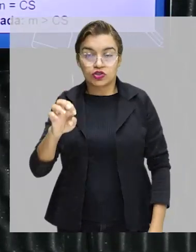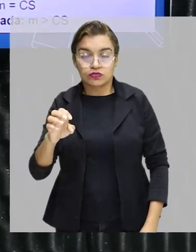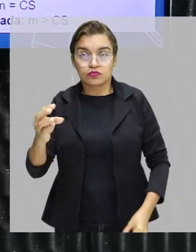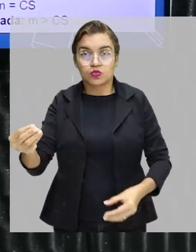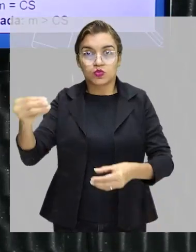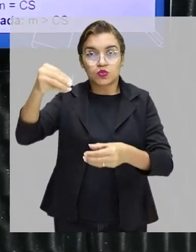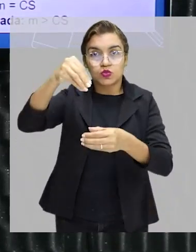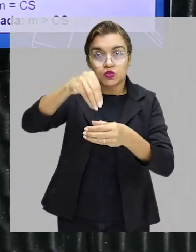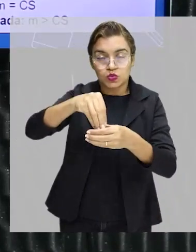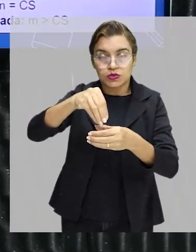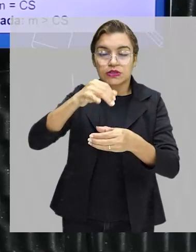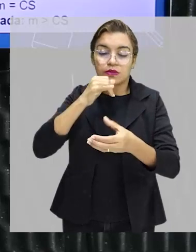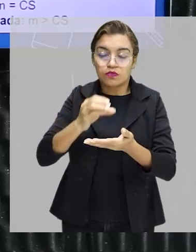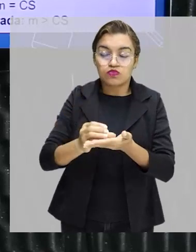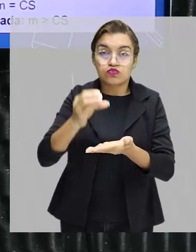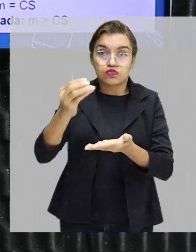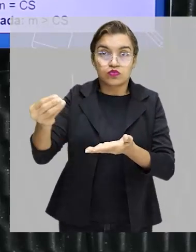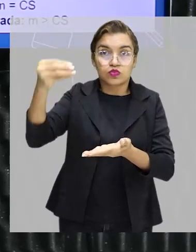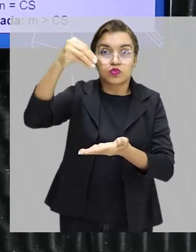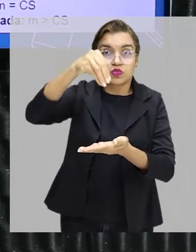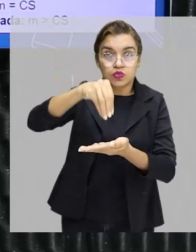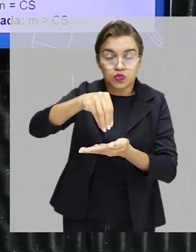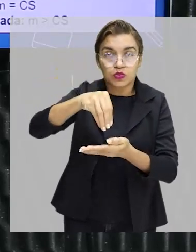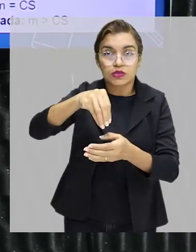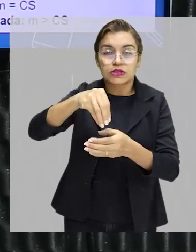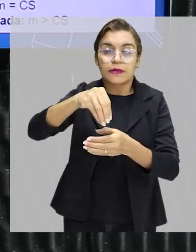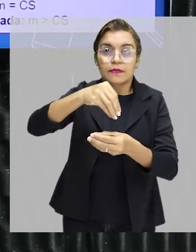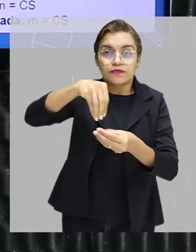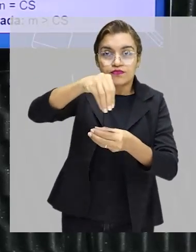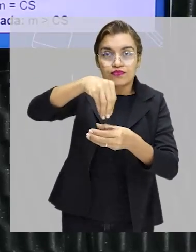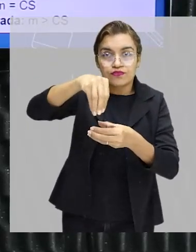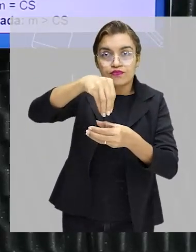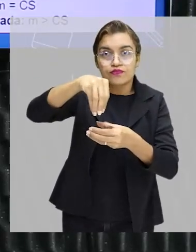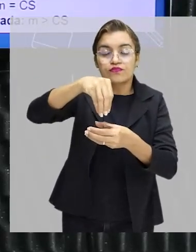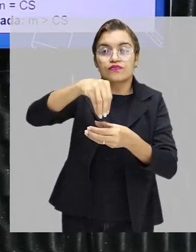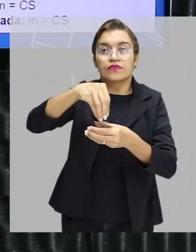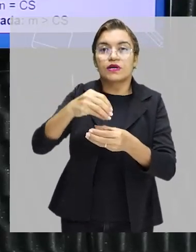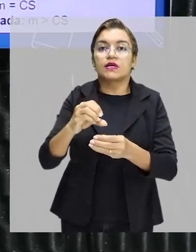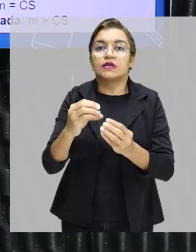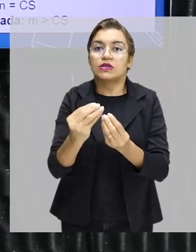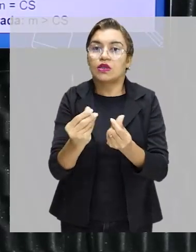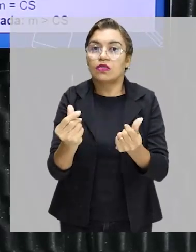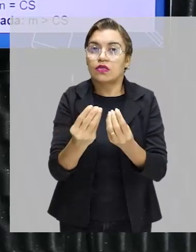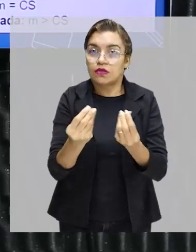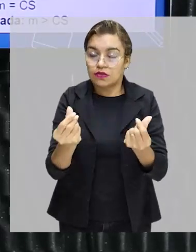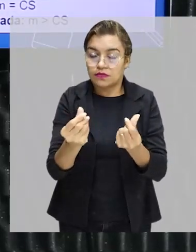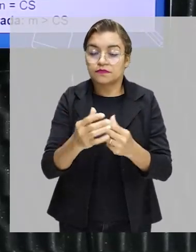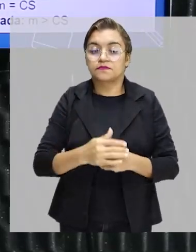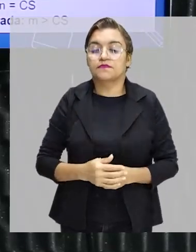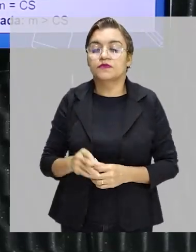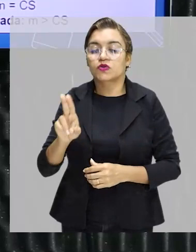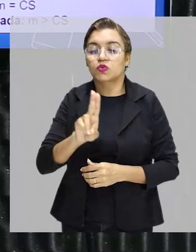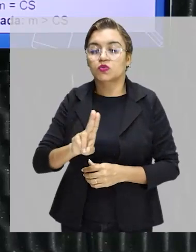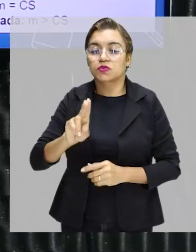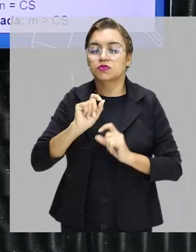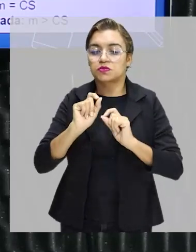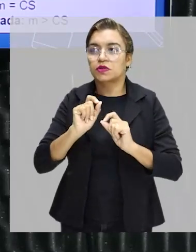adiciono solvente, eu estou promovendo uma diluição, ok? E na diluição eu vou usar a